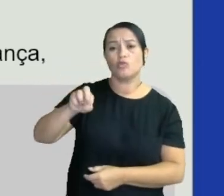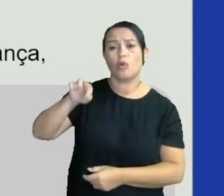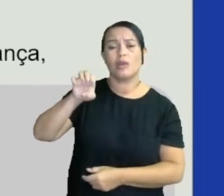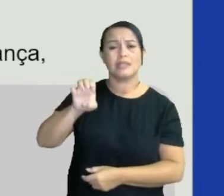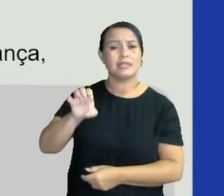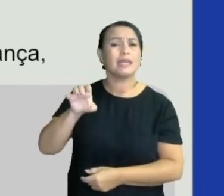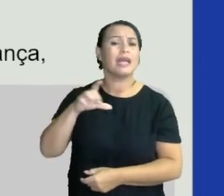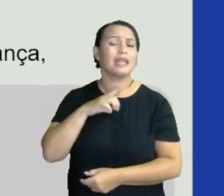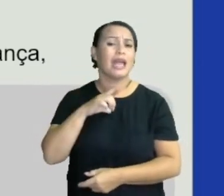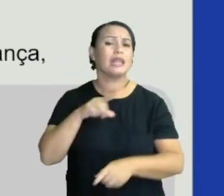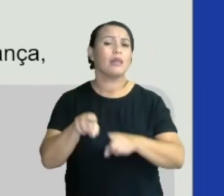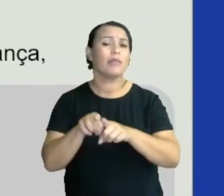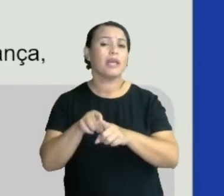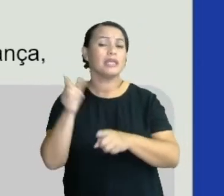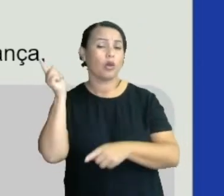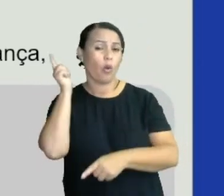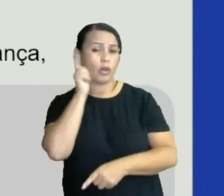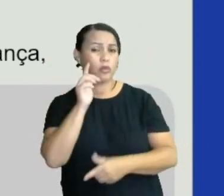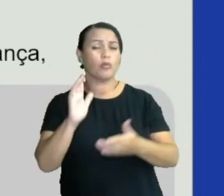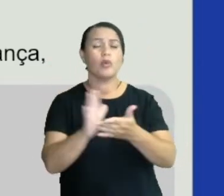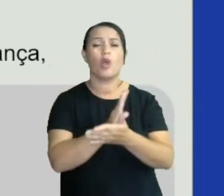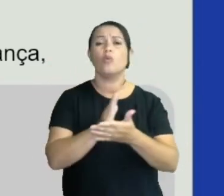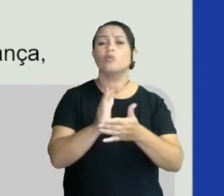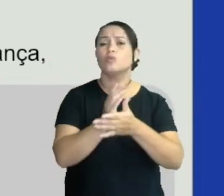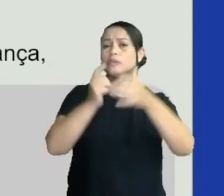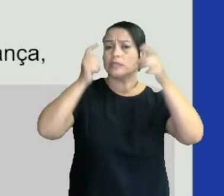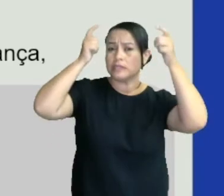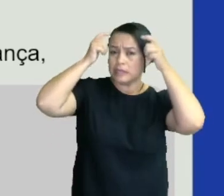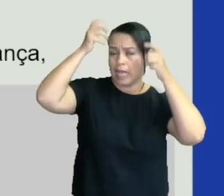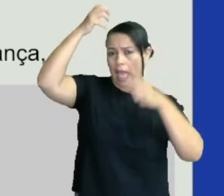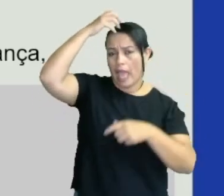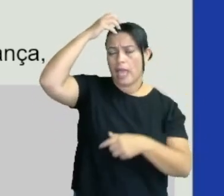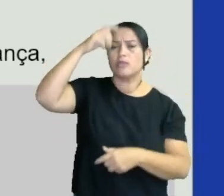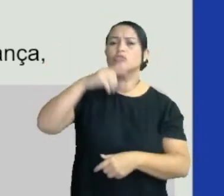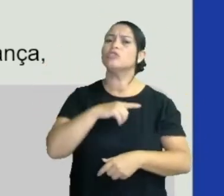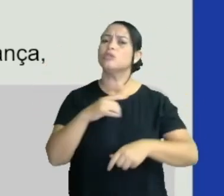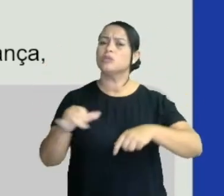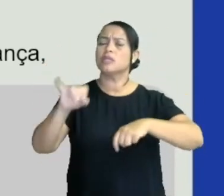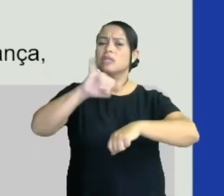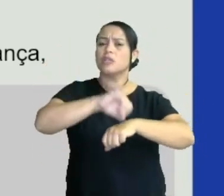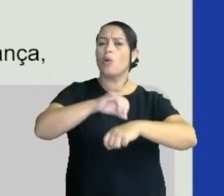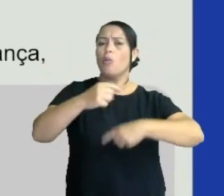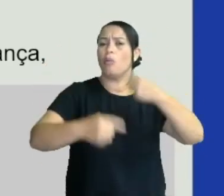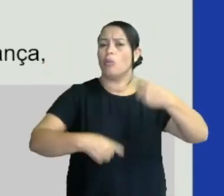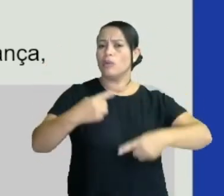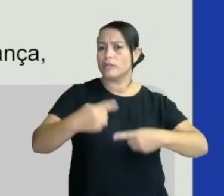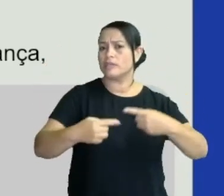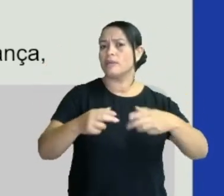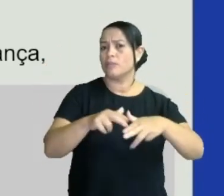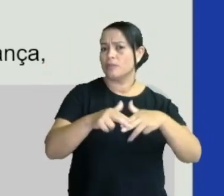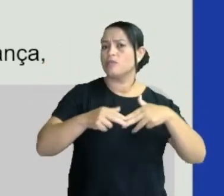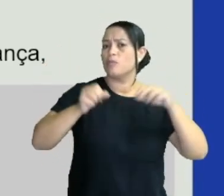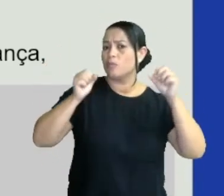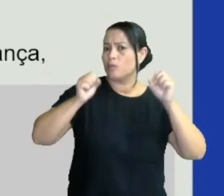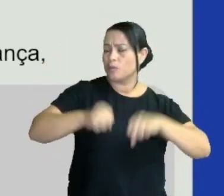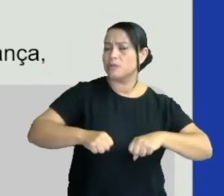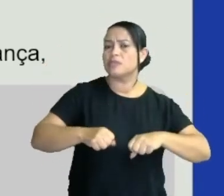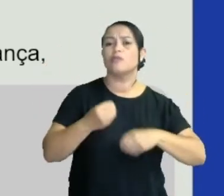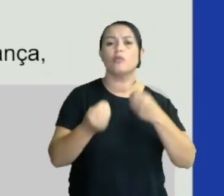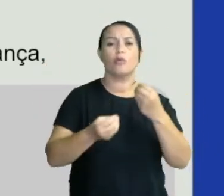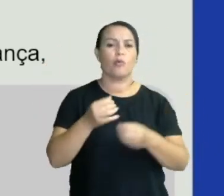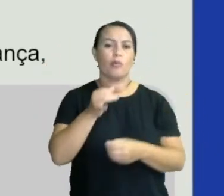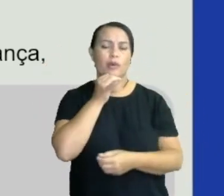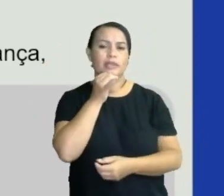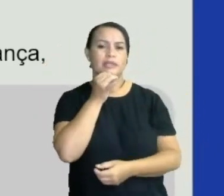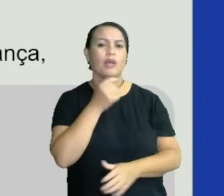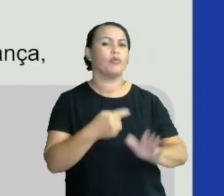reconquistas por alguns reinos, essa centralização política foi possível. Então, a gente destaca,